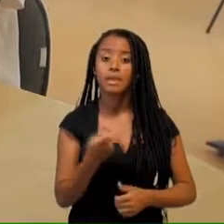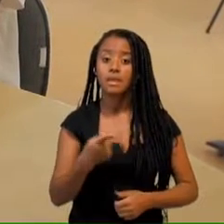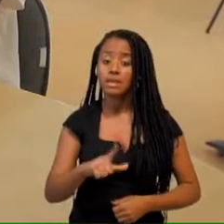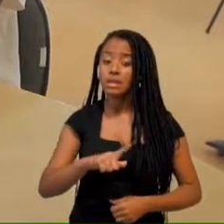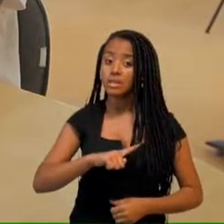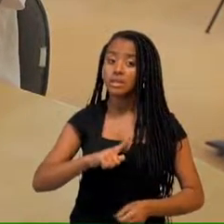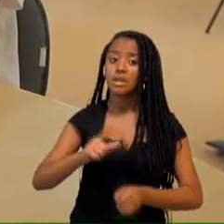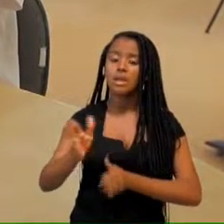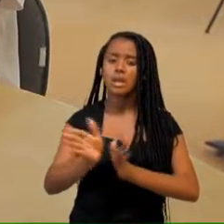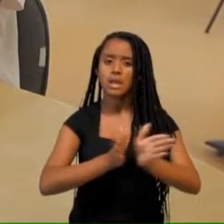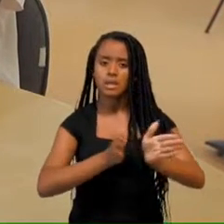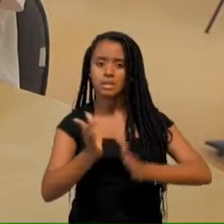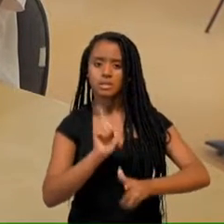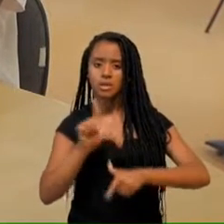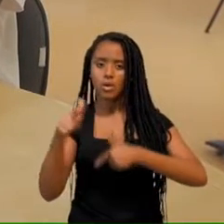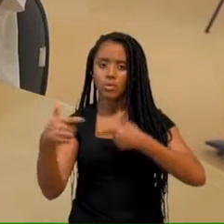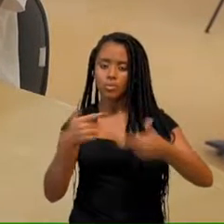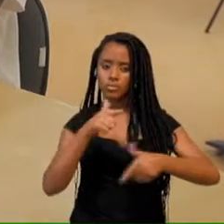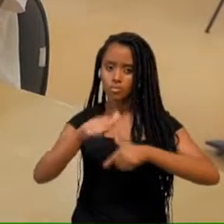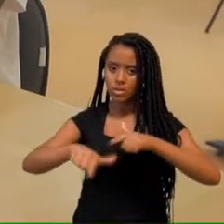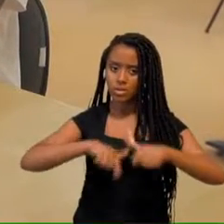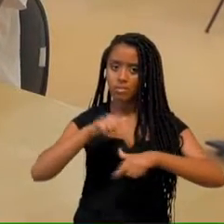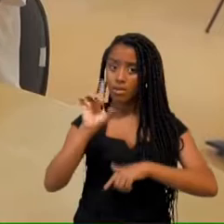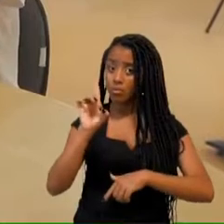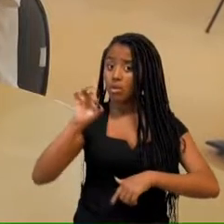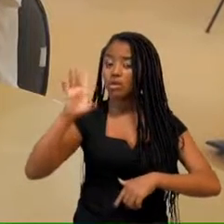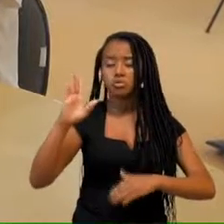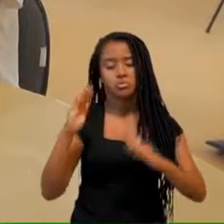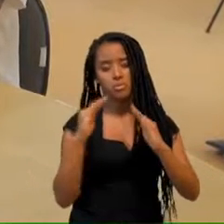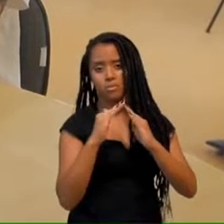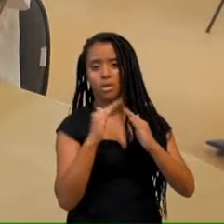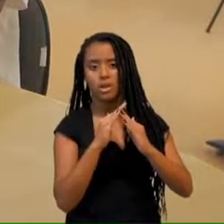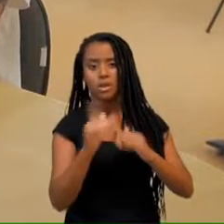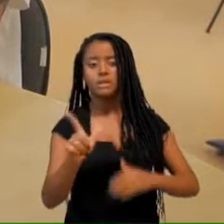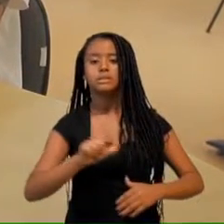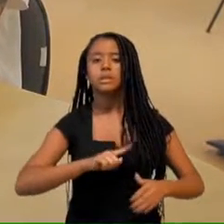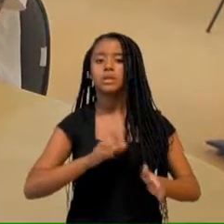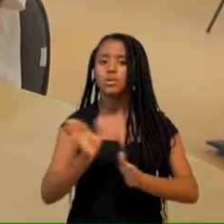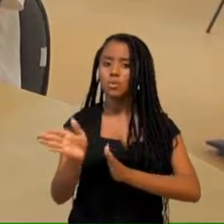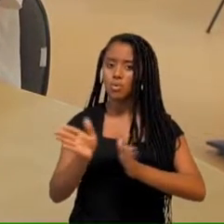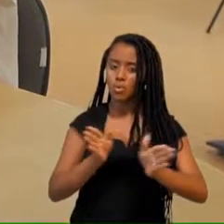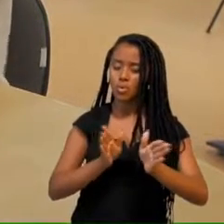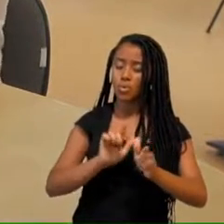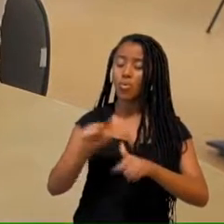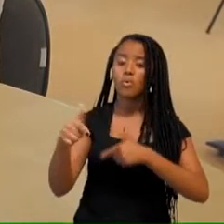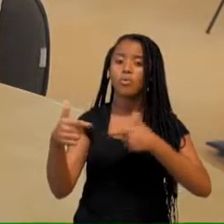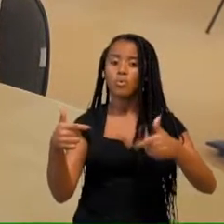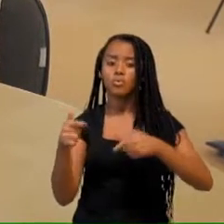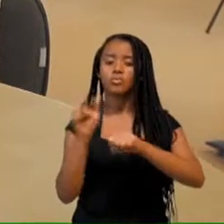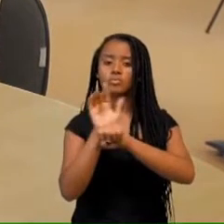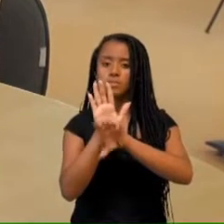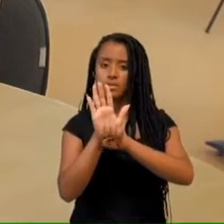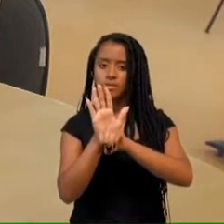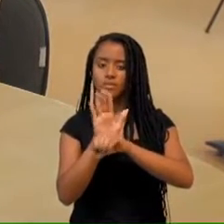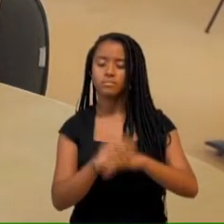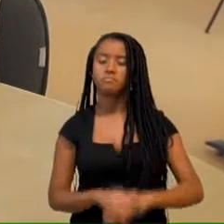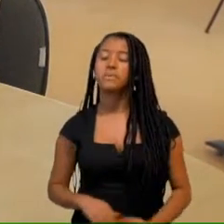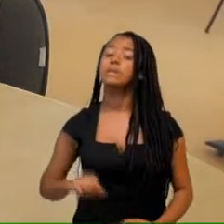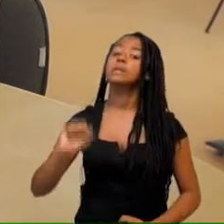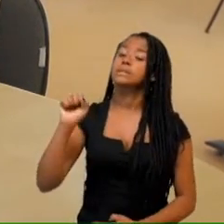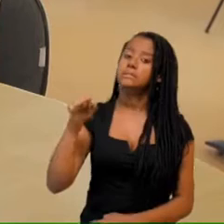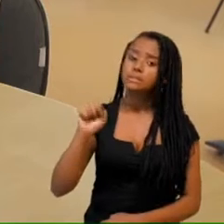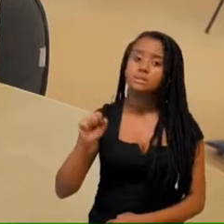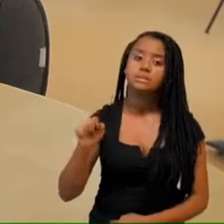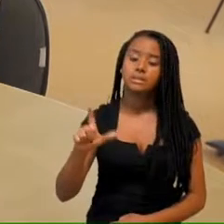eles têm acesso a outros serviços assim não é só morar eles têm acesso a outros benefícios Sim claro